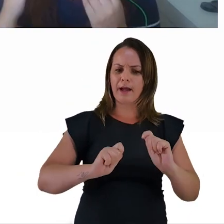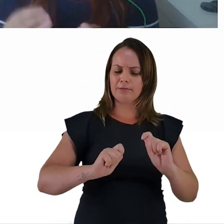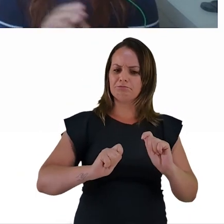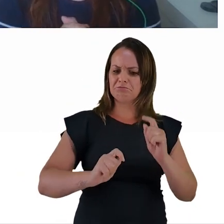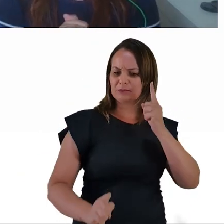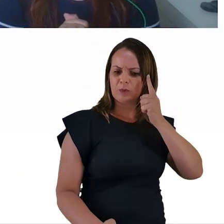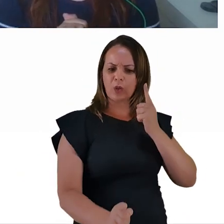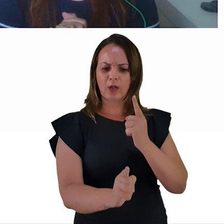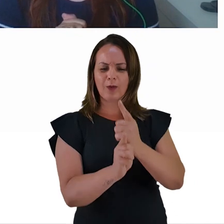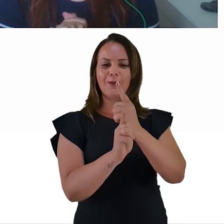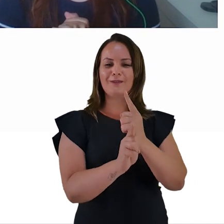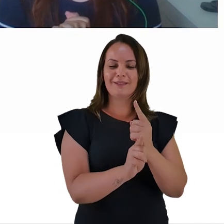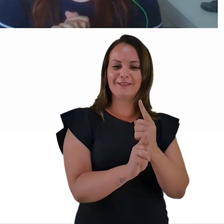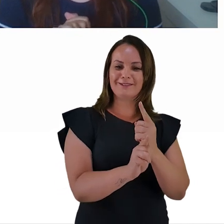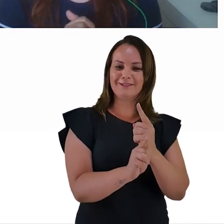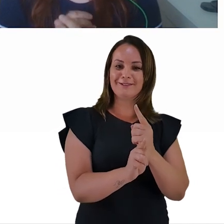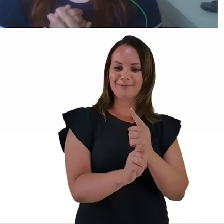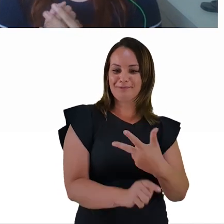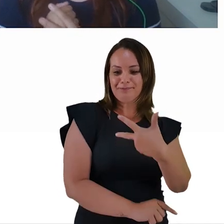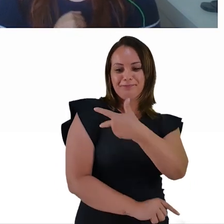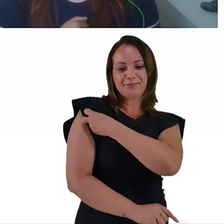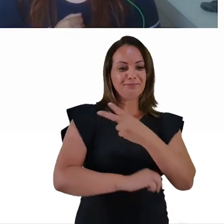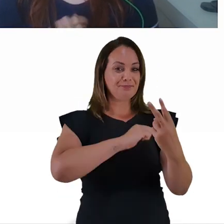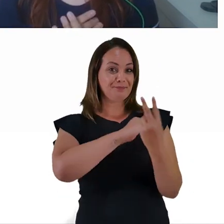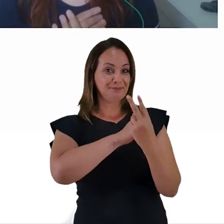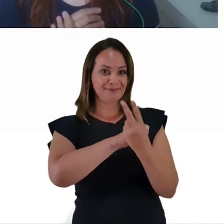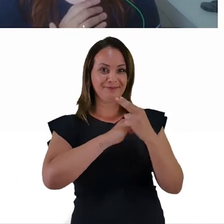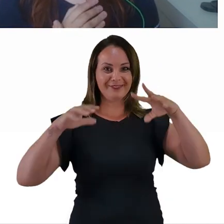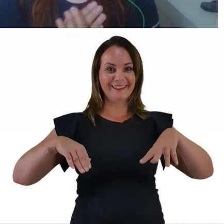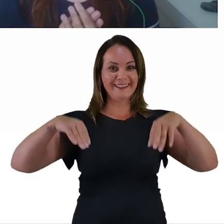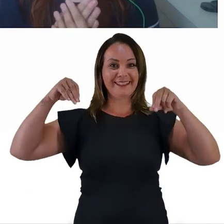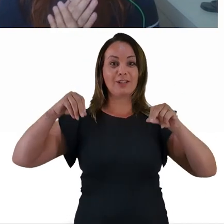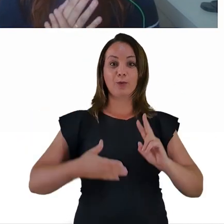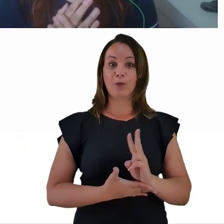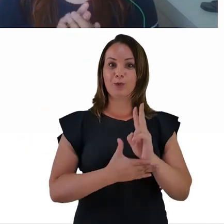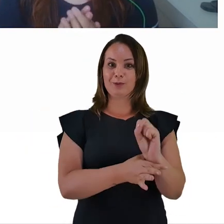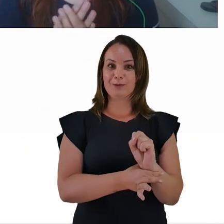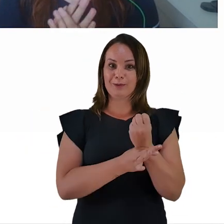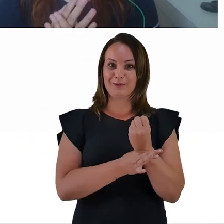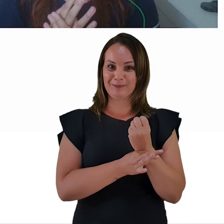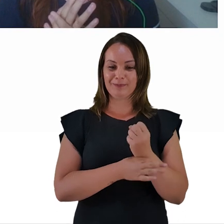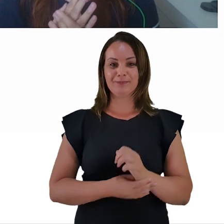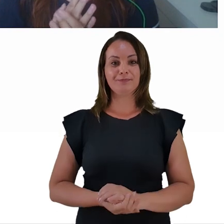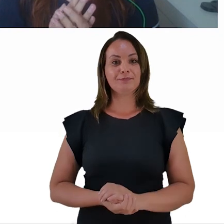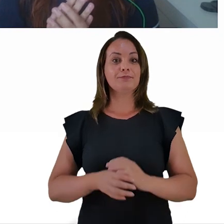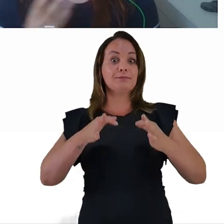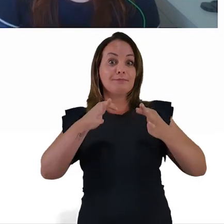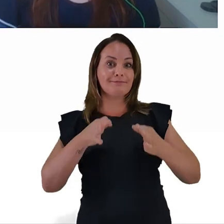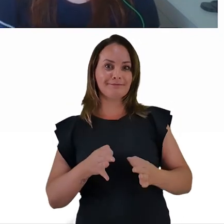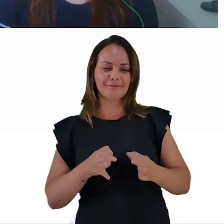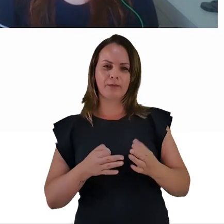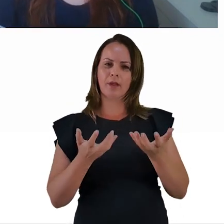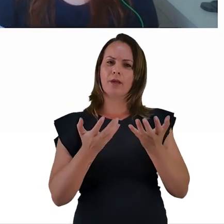que protegesse e mostrasse que os nossos castelos ficam seguros. Tá certo. Mel, eu queria te agradecer demais por esses